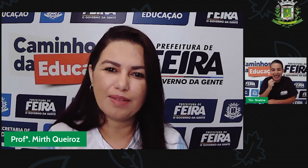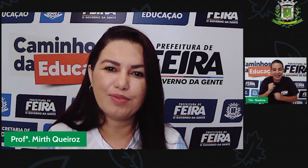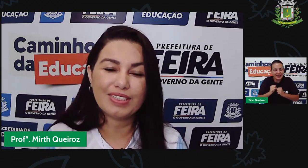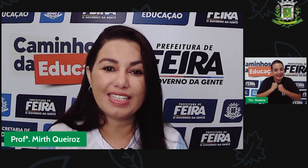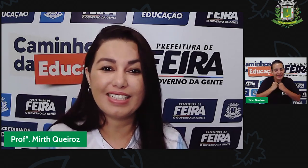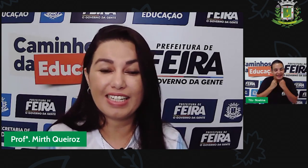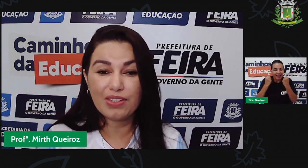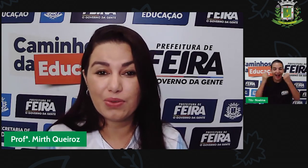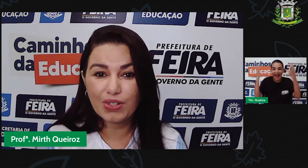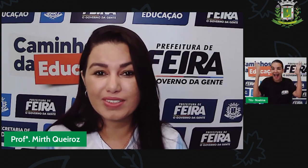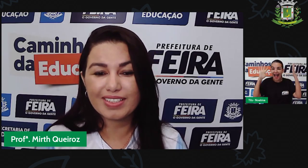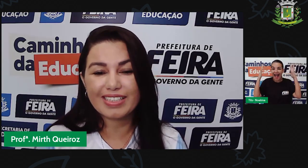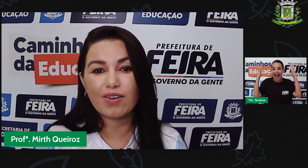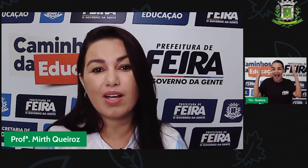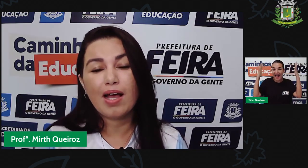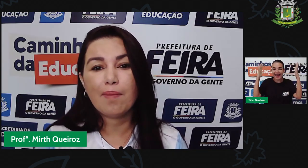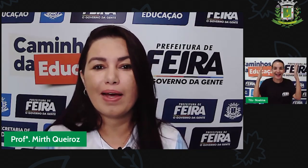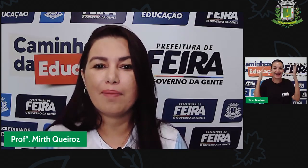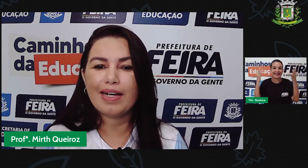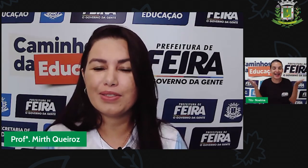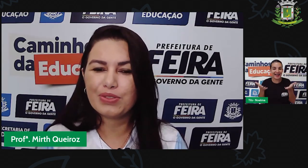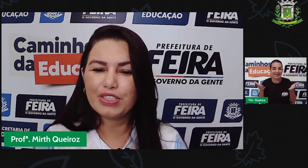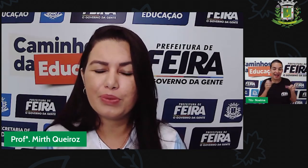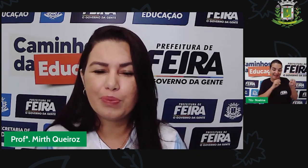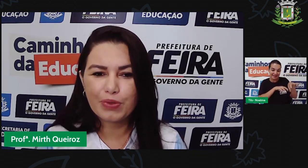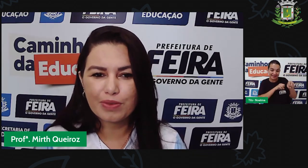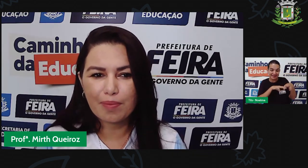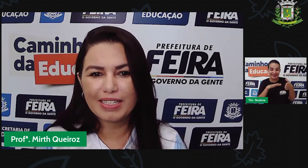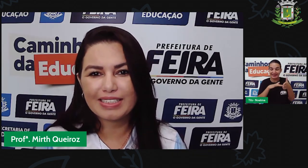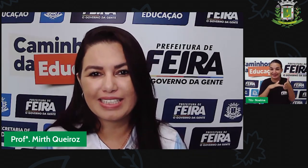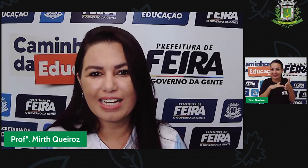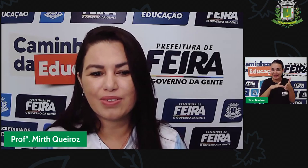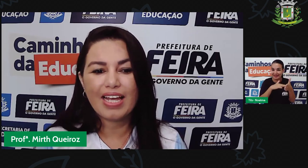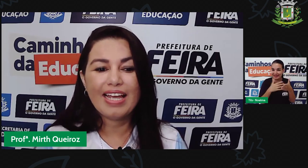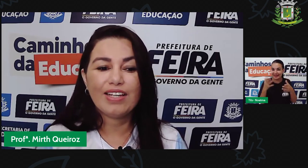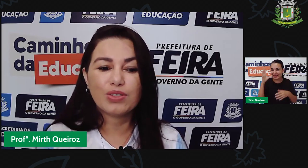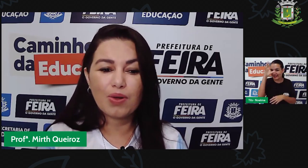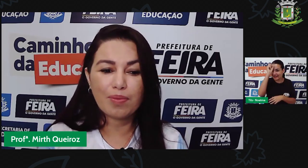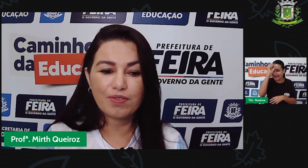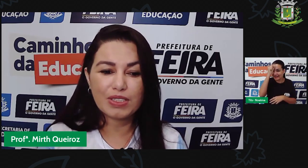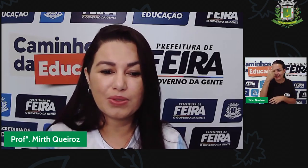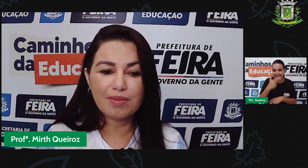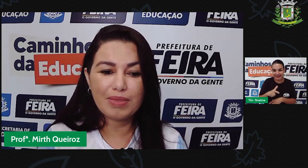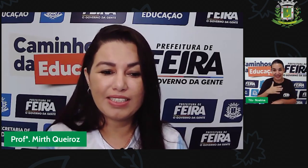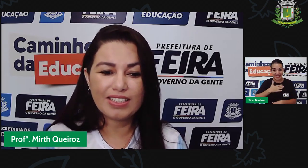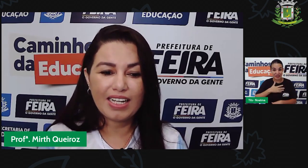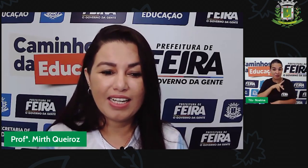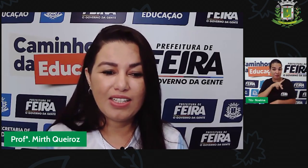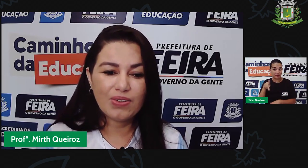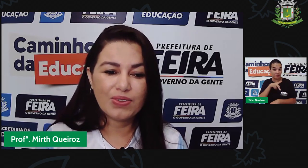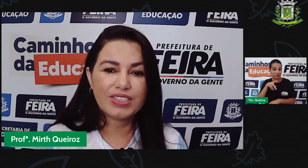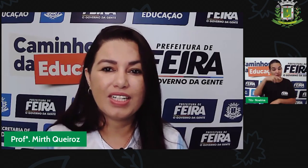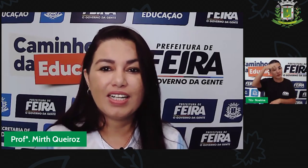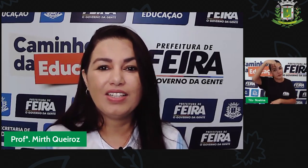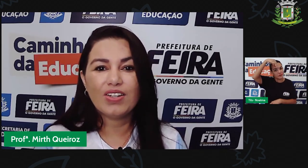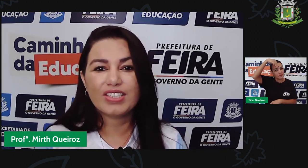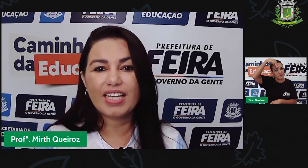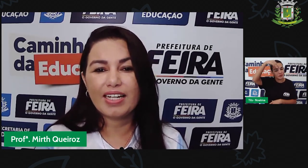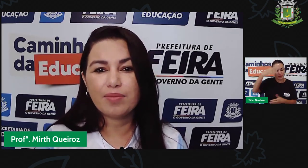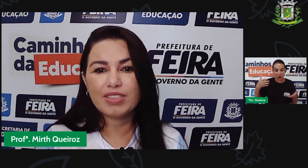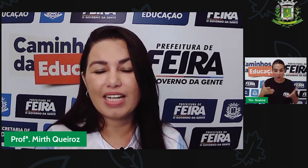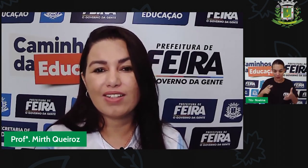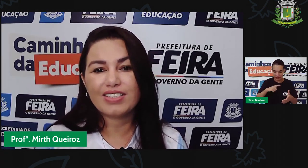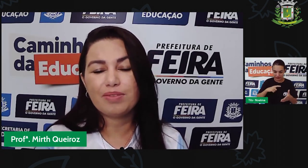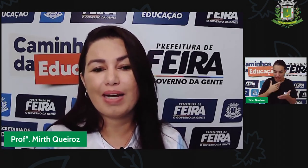alegria que começar com vocês aqui nossa não para mais vídeos apresentar eu sou a professora missa e hoje